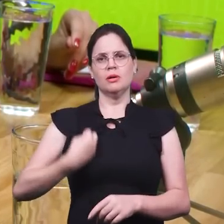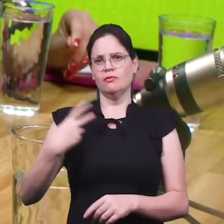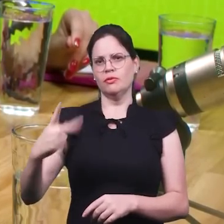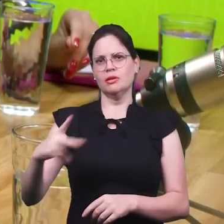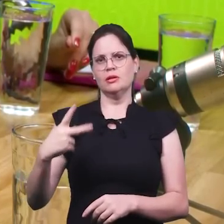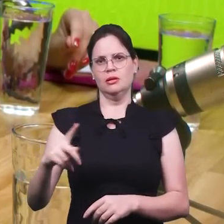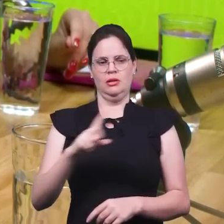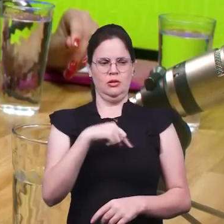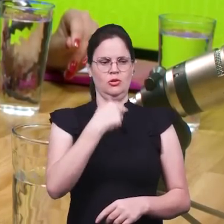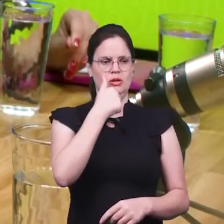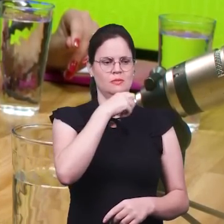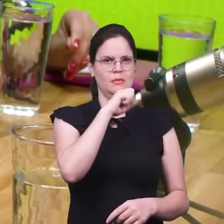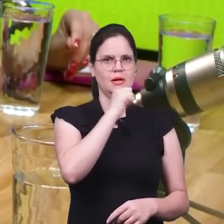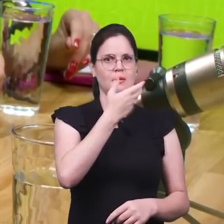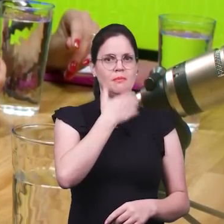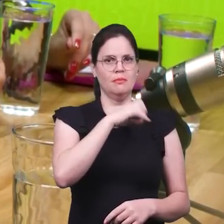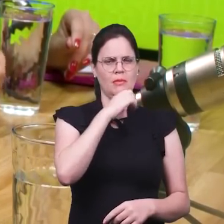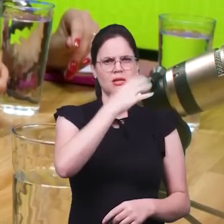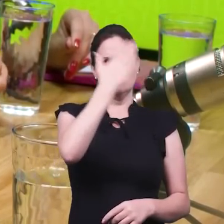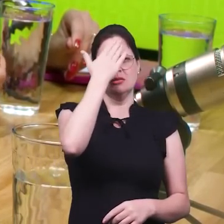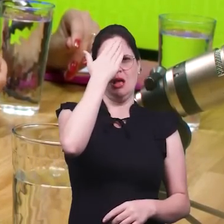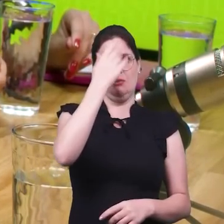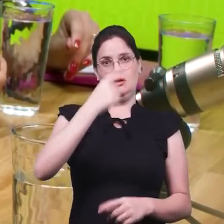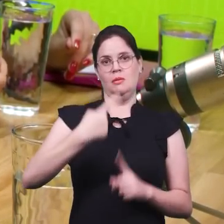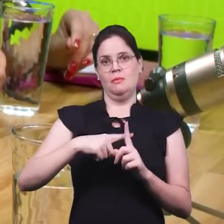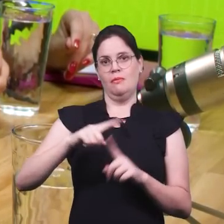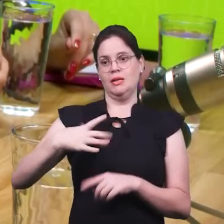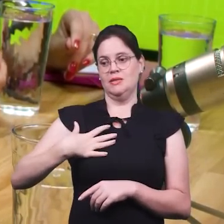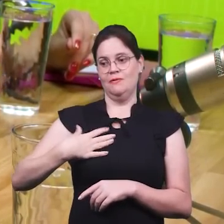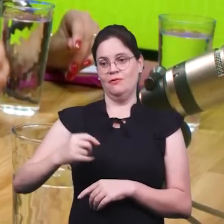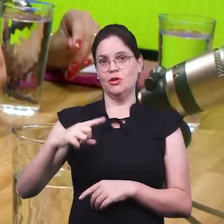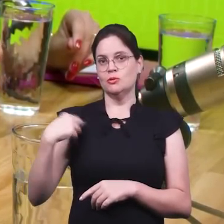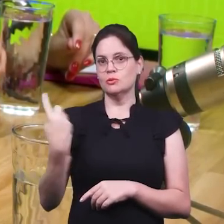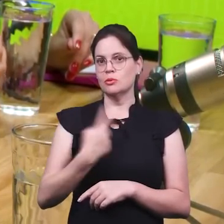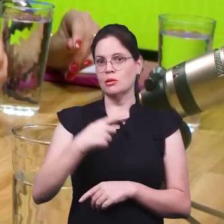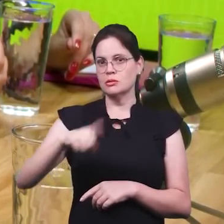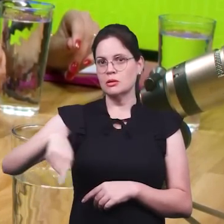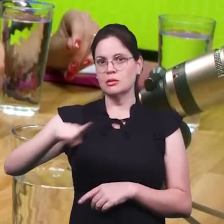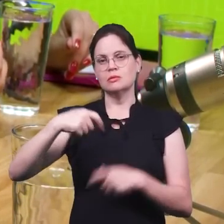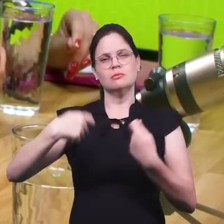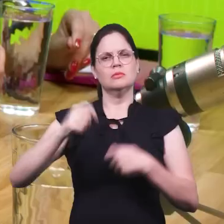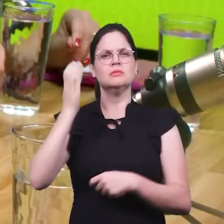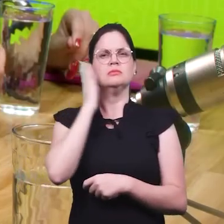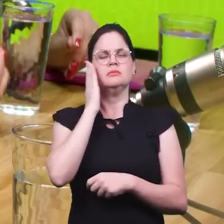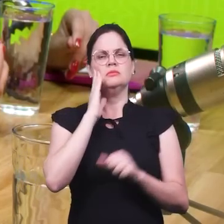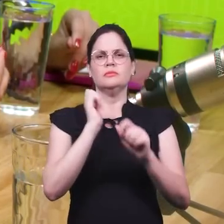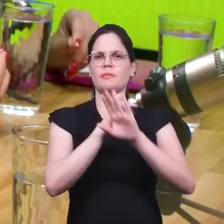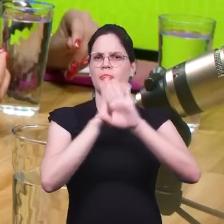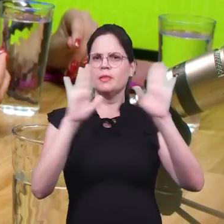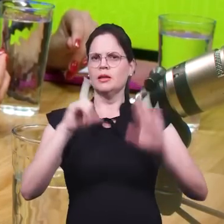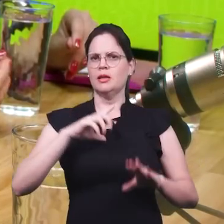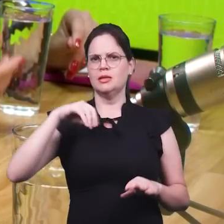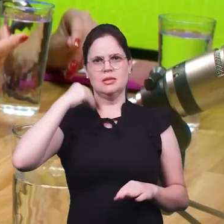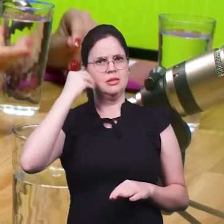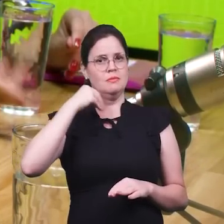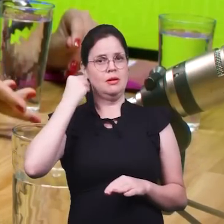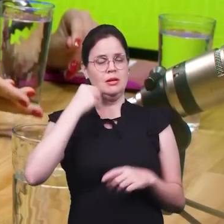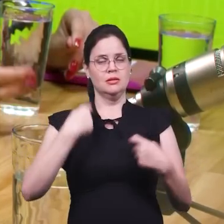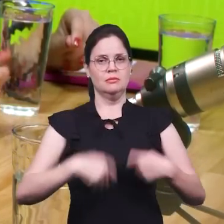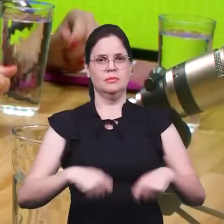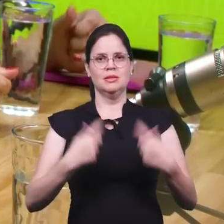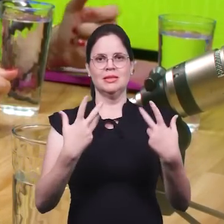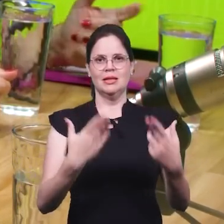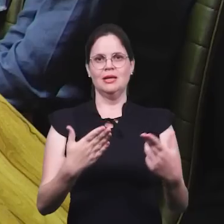já entendemos isso. Mas os nossos filhos, eles precisam entender e eles precisam ter essa experiência. Assim